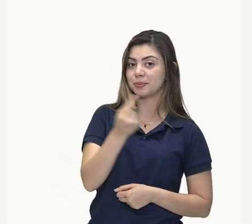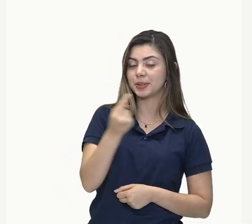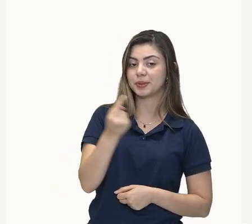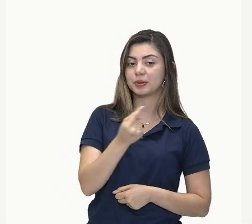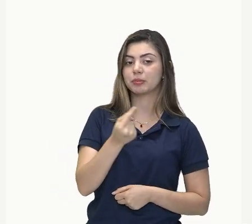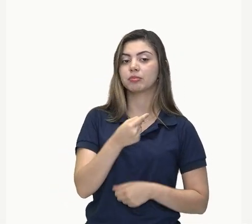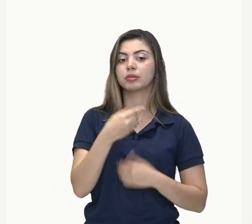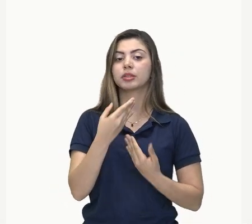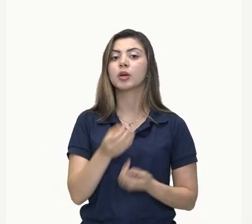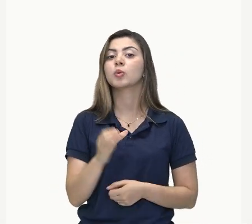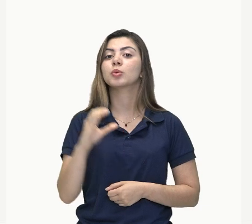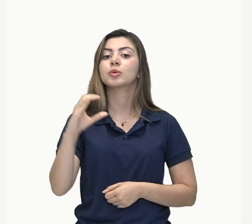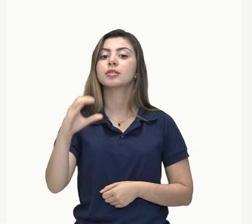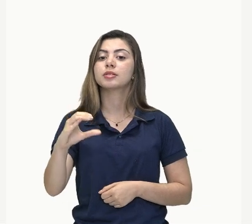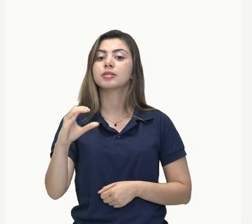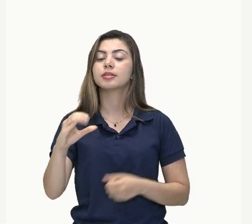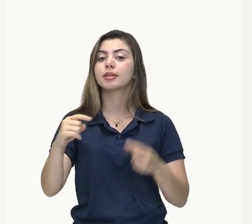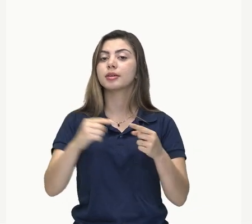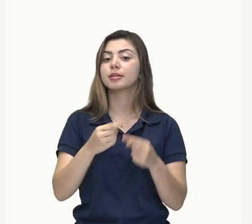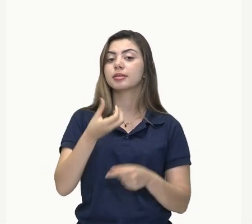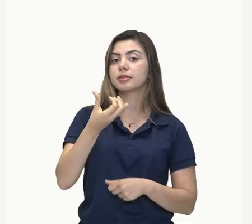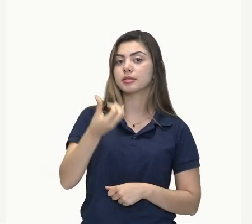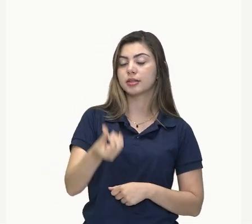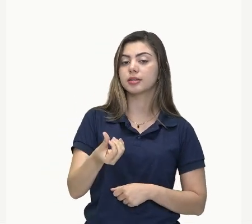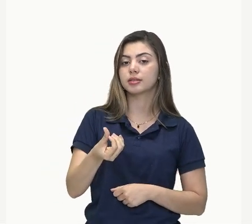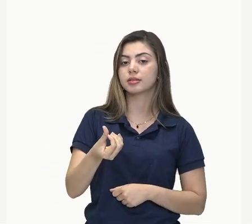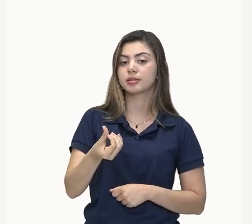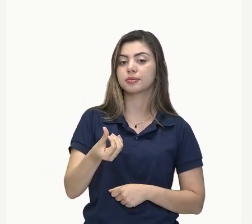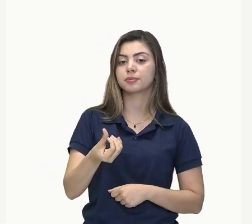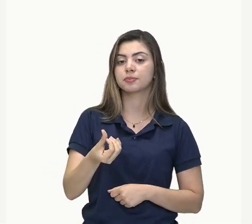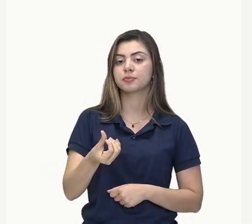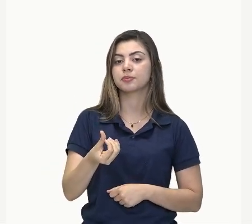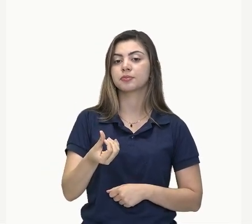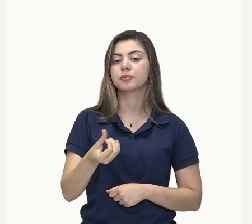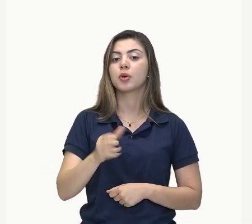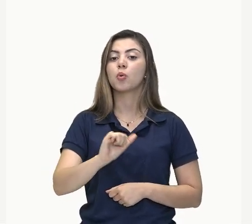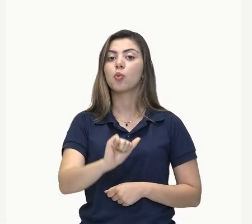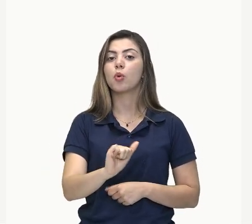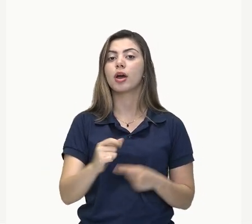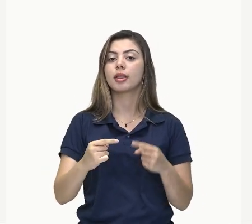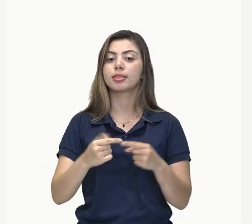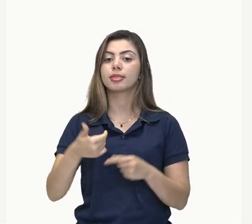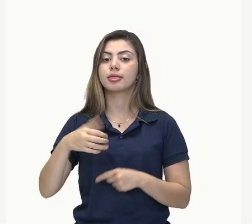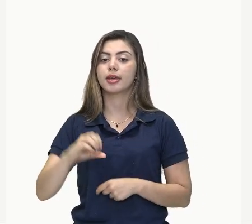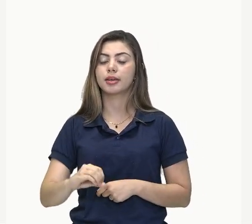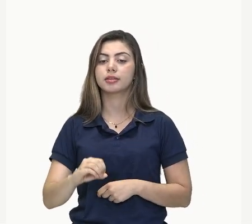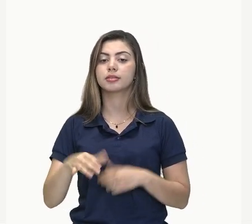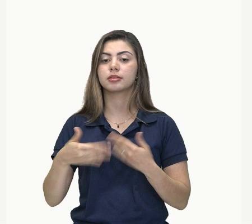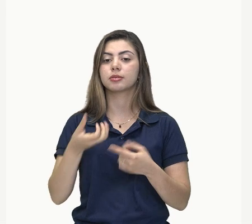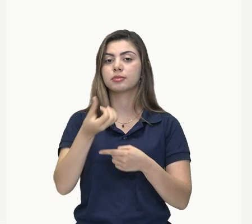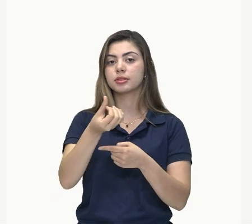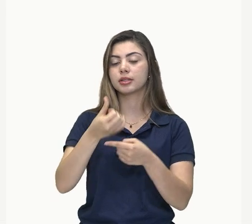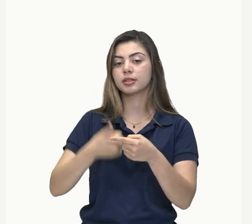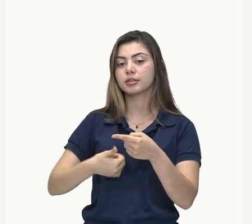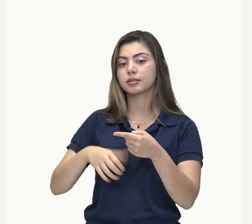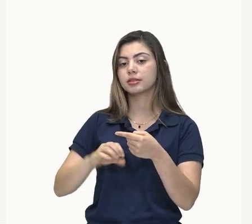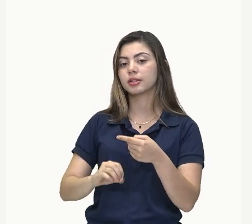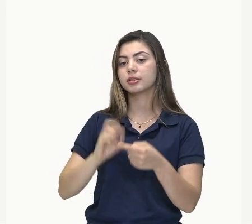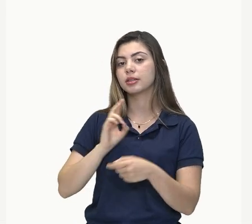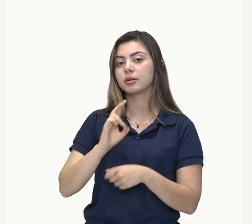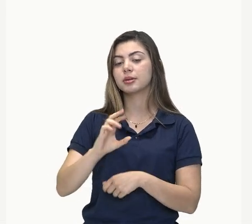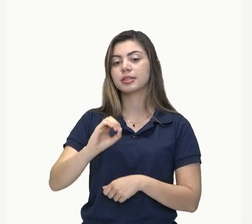de C era 6 e o valor de A era 10, ou seja, isso aqui é igual a